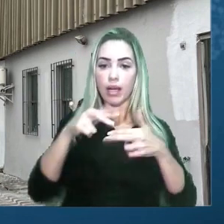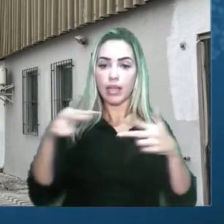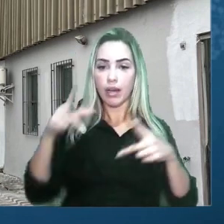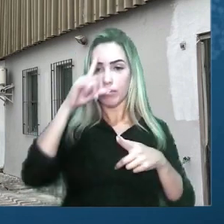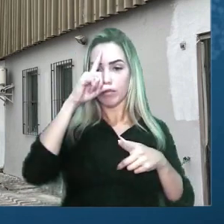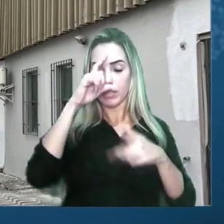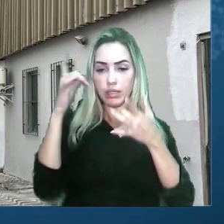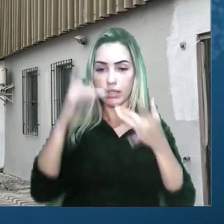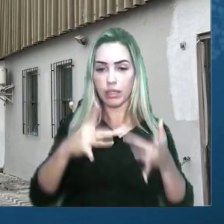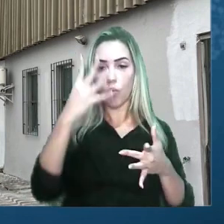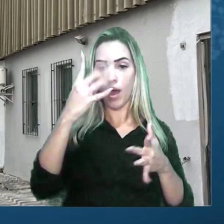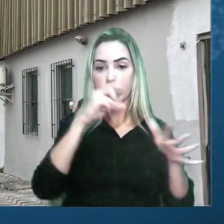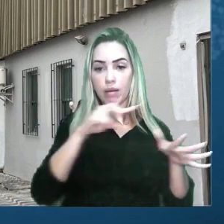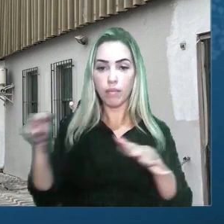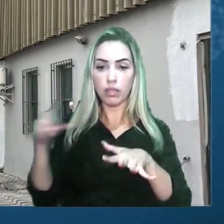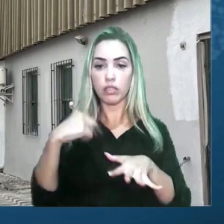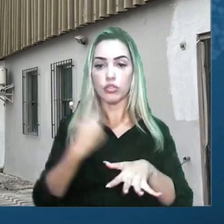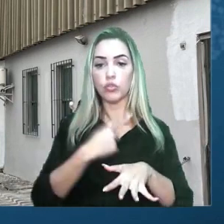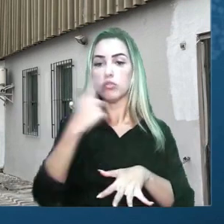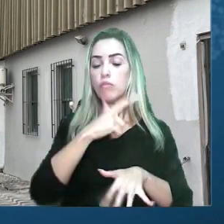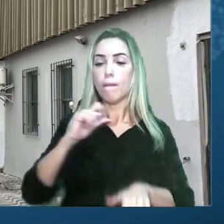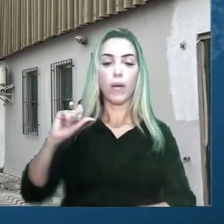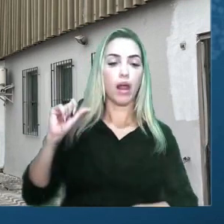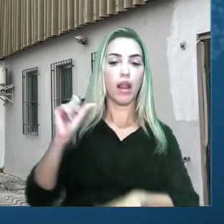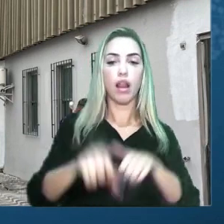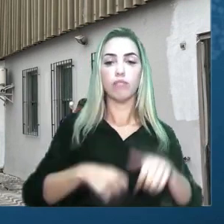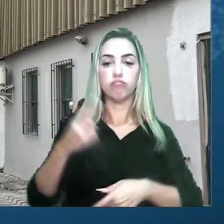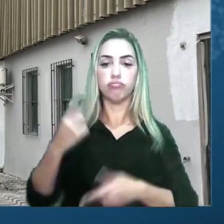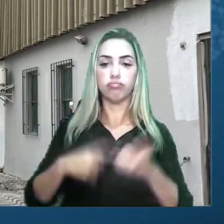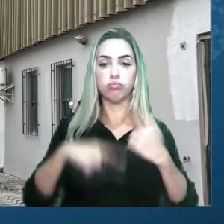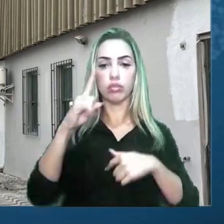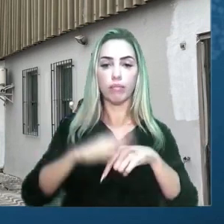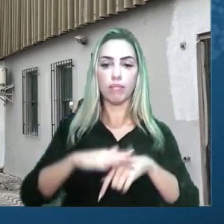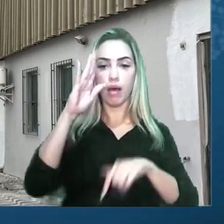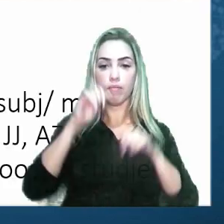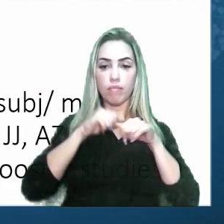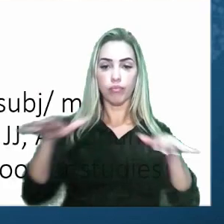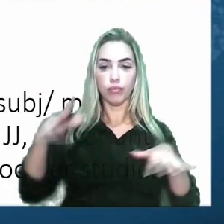4 semanas nós o transformamos num dos centros que mais recrutou no Brasil.